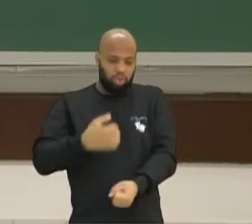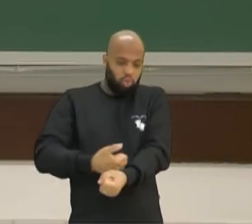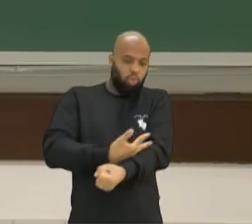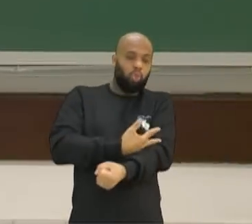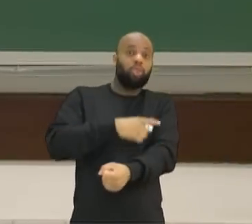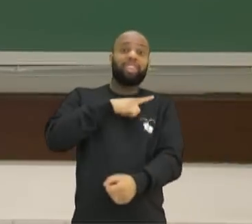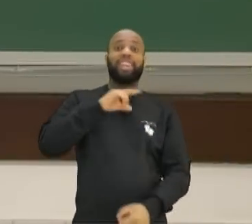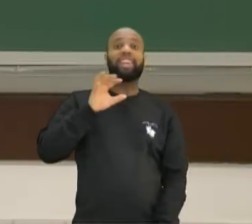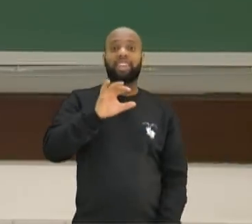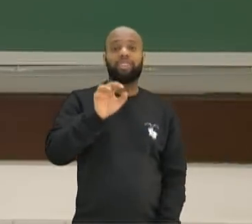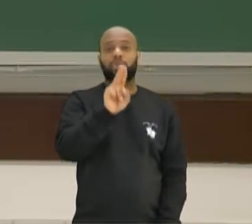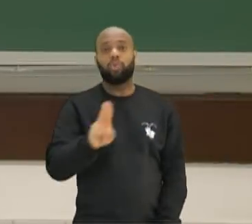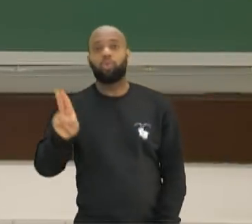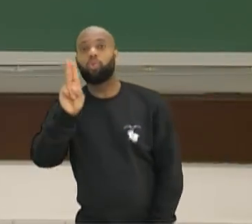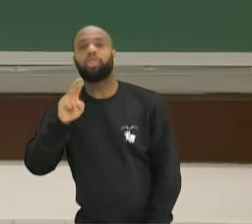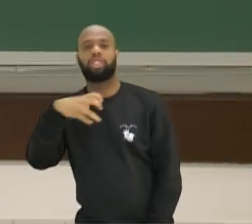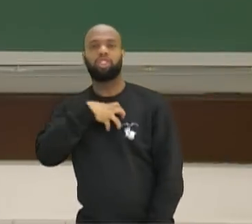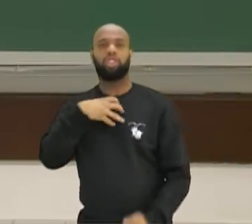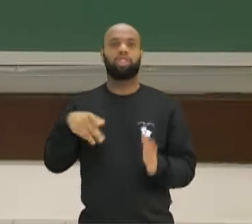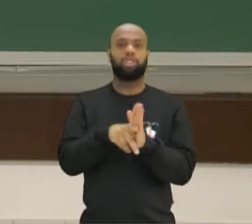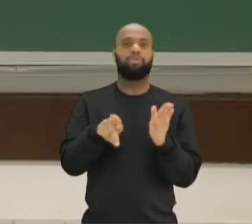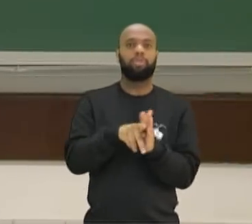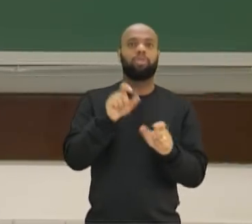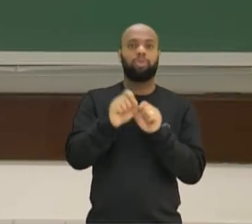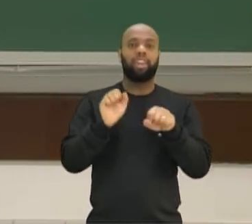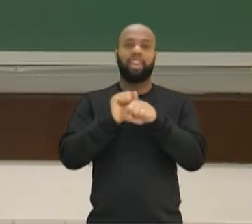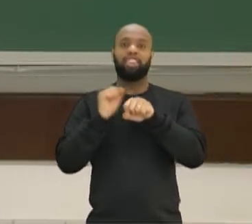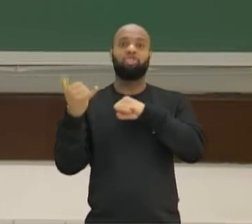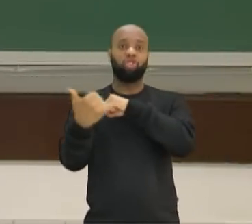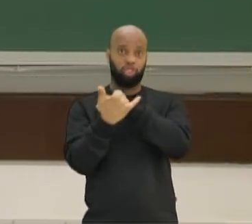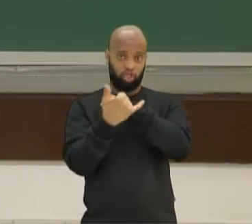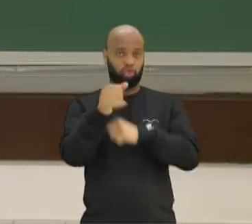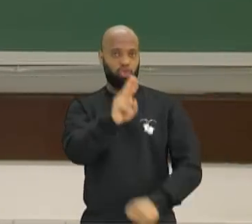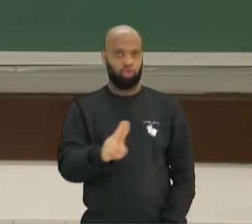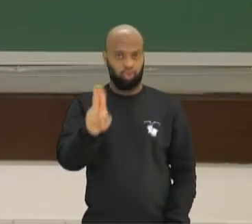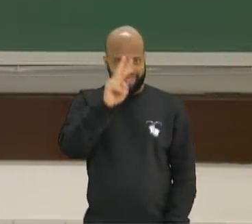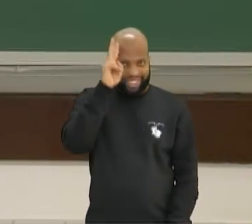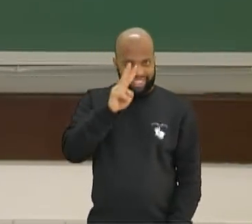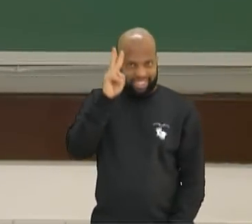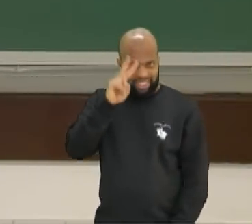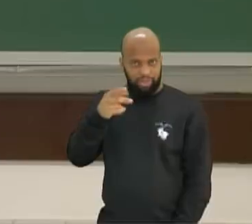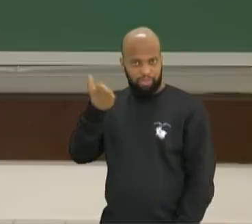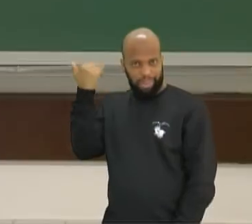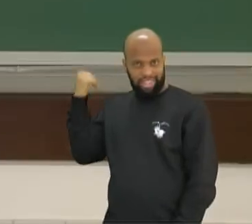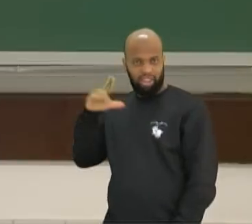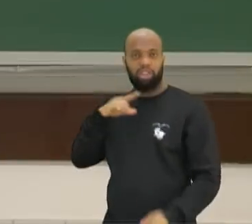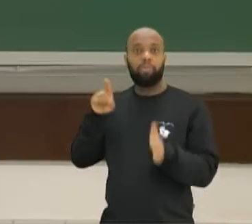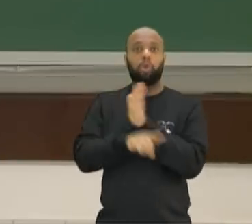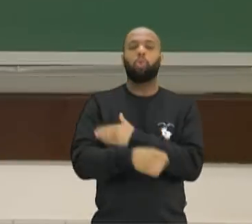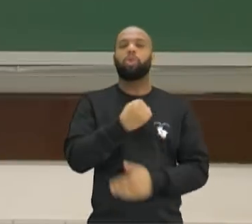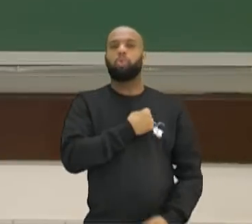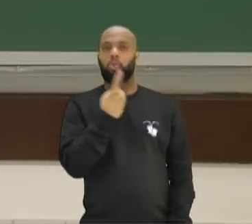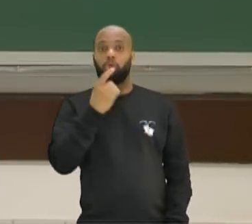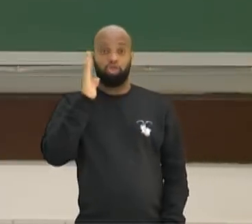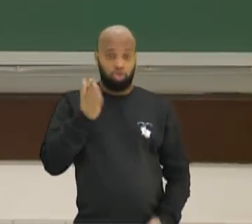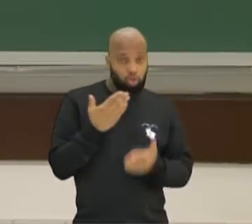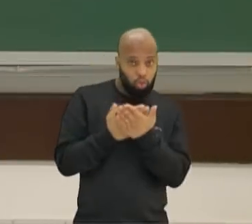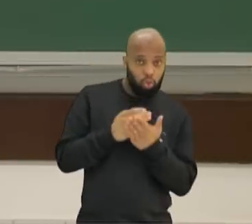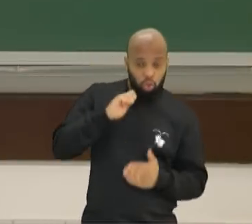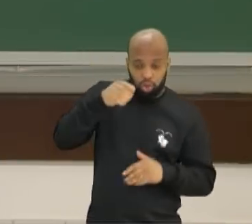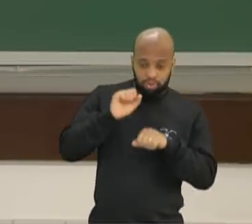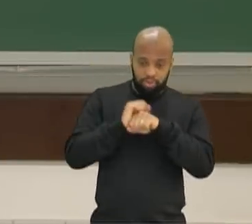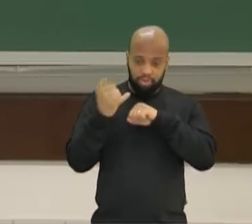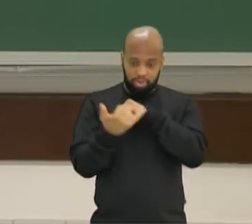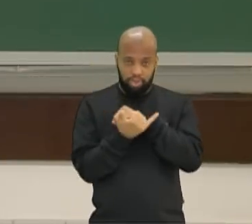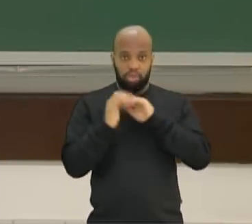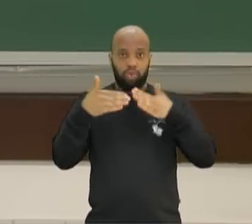trabalhar bastante com essa questão dos adjetivos. Lembram lá do nosso primeiro quiz, quando a gente já falou sobre os